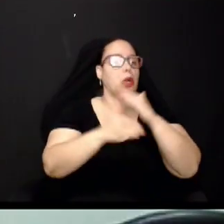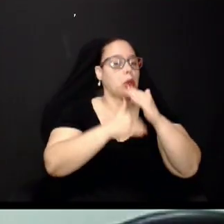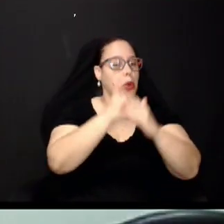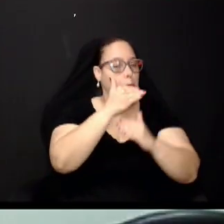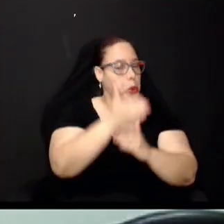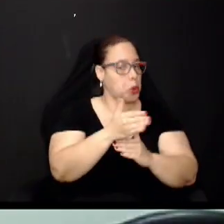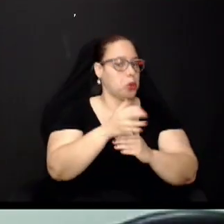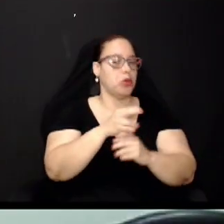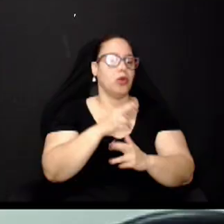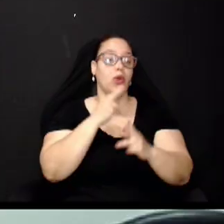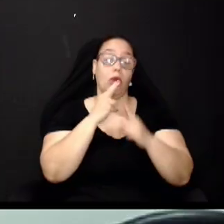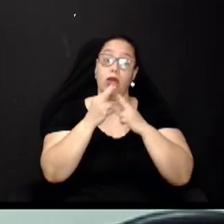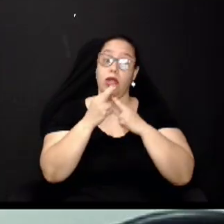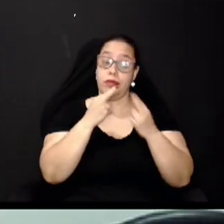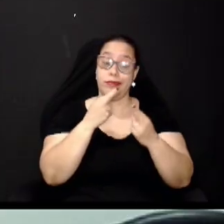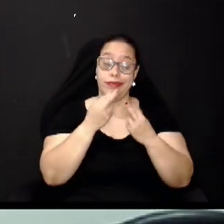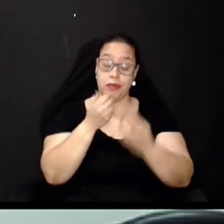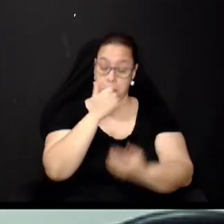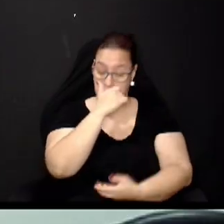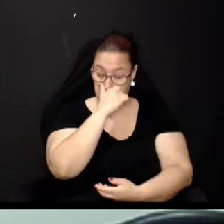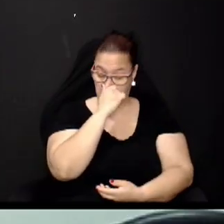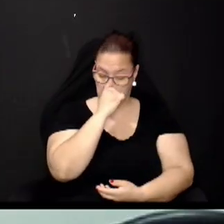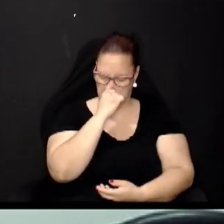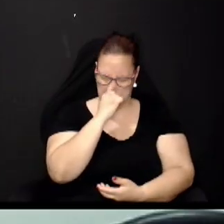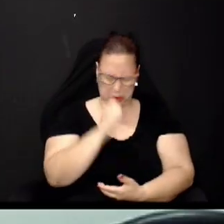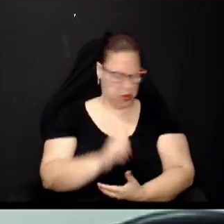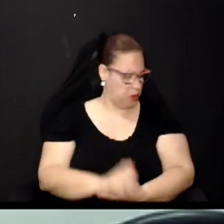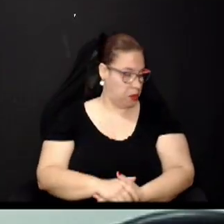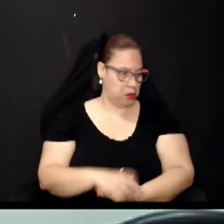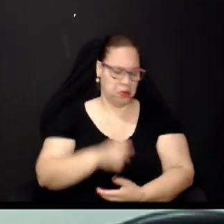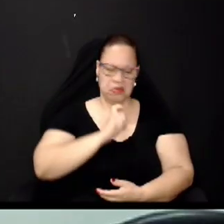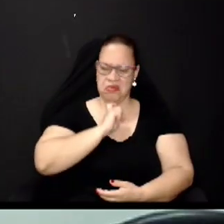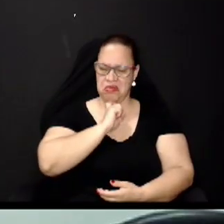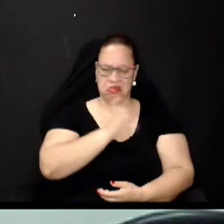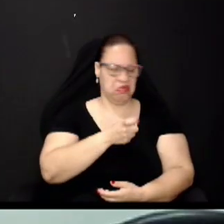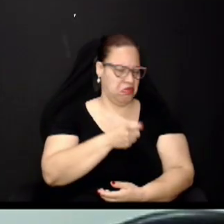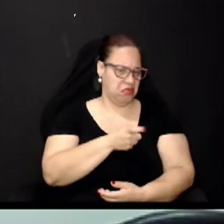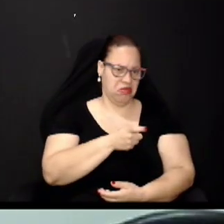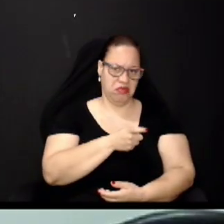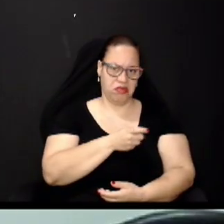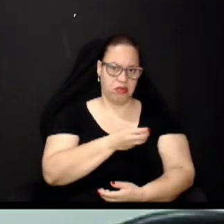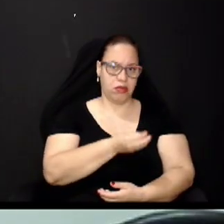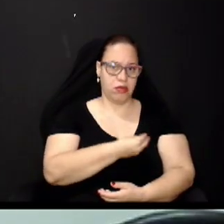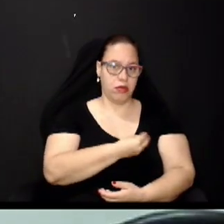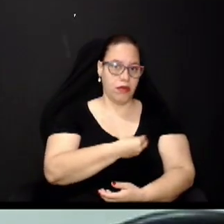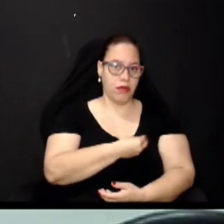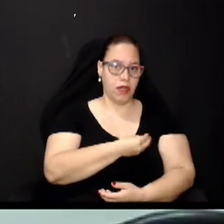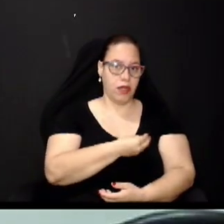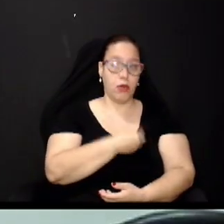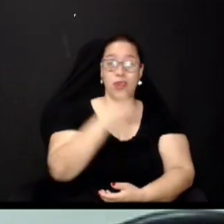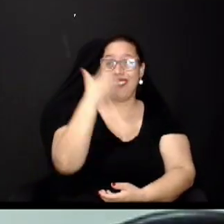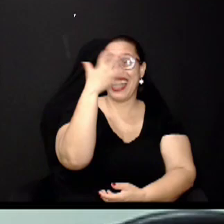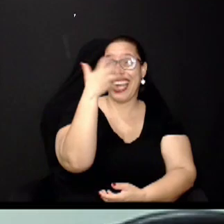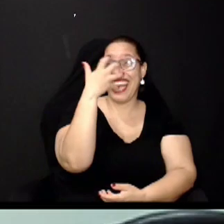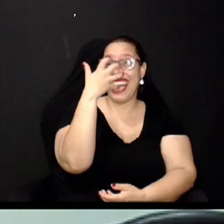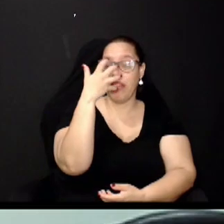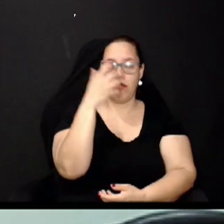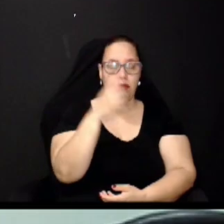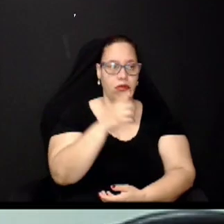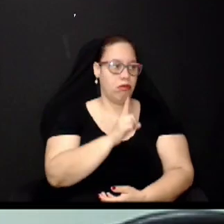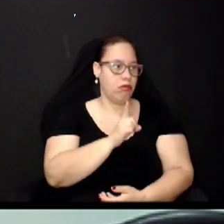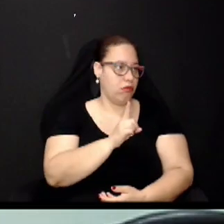relacionamento. Mas ninguém não se vive, né, de paixão. E quando